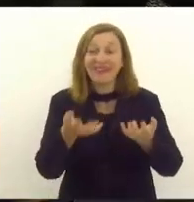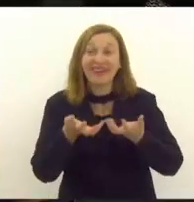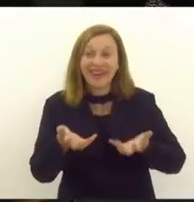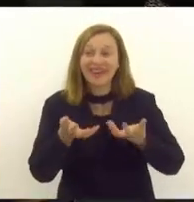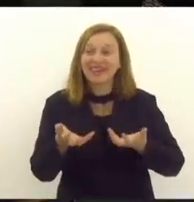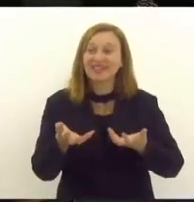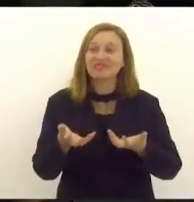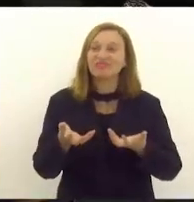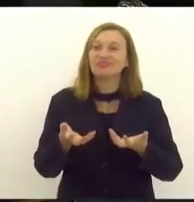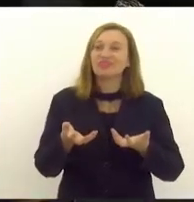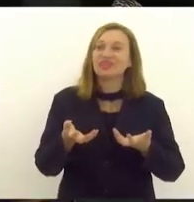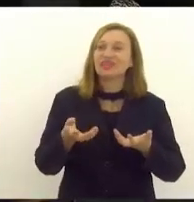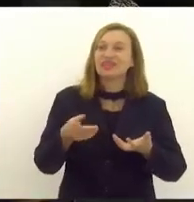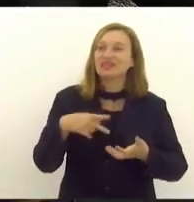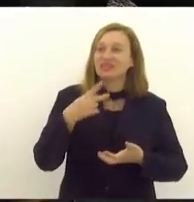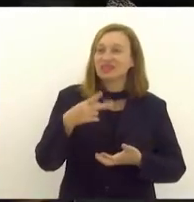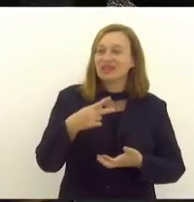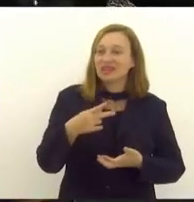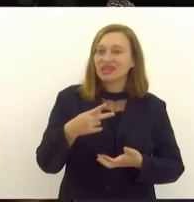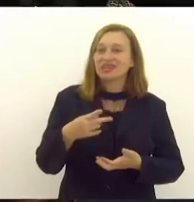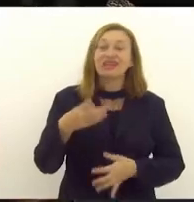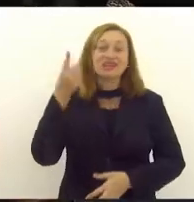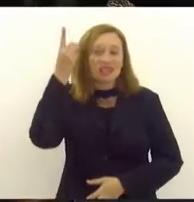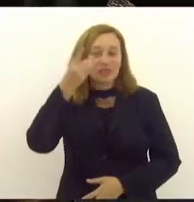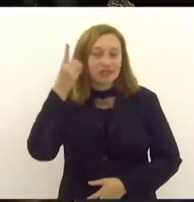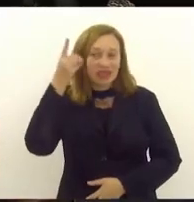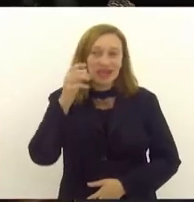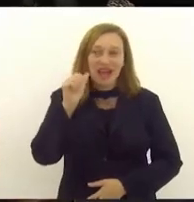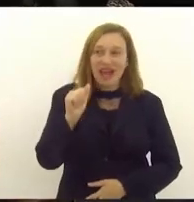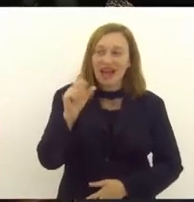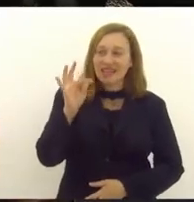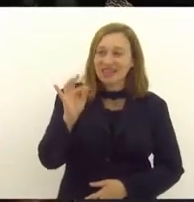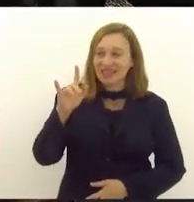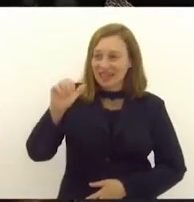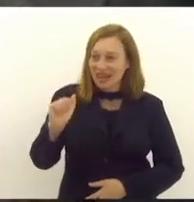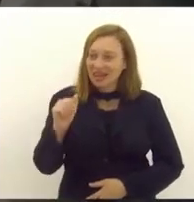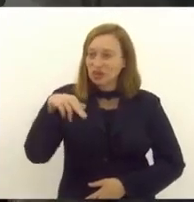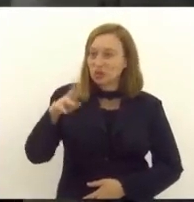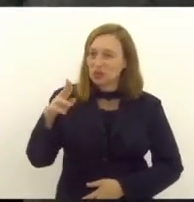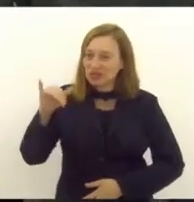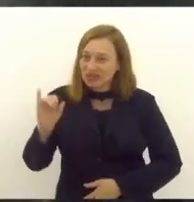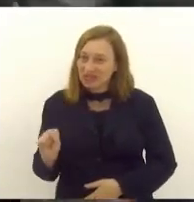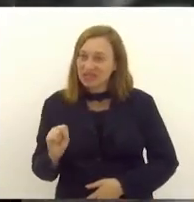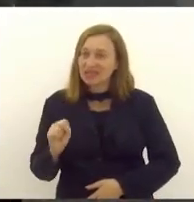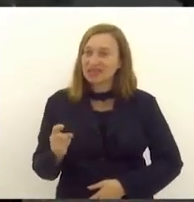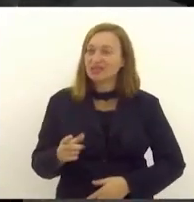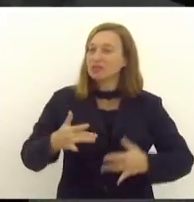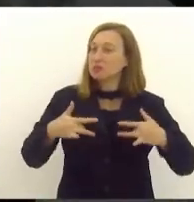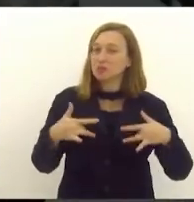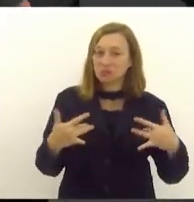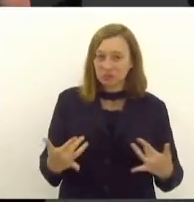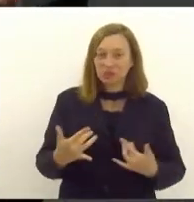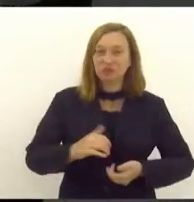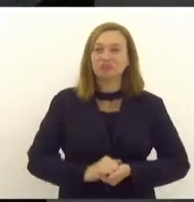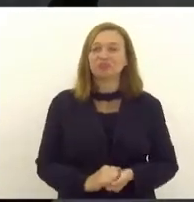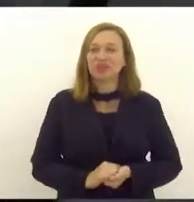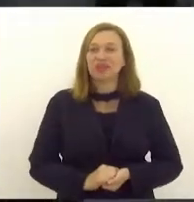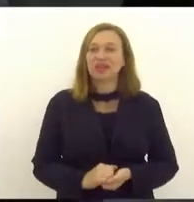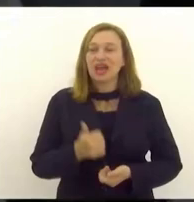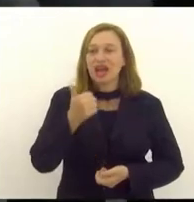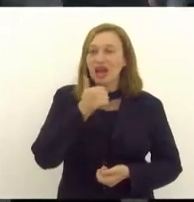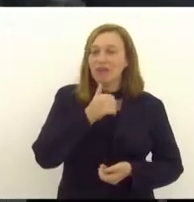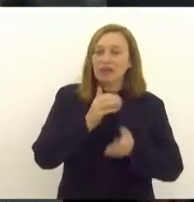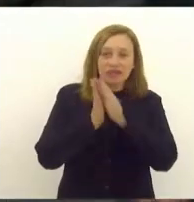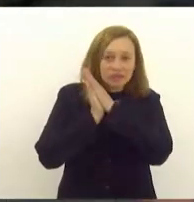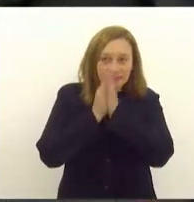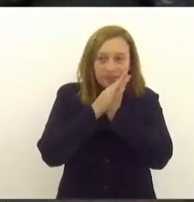fazer cor ao Deputado Átila Nunes e prestar aqui a minha solidariedade a mãe